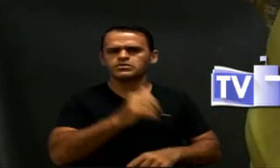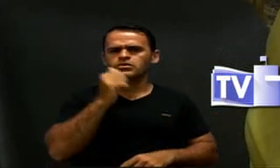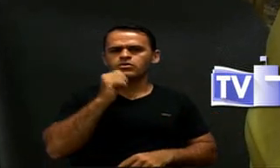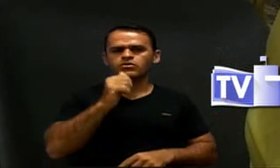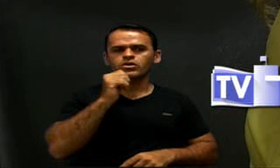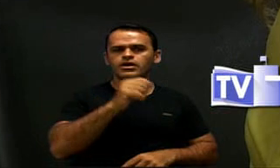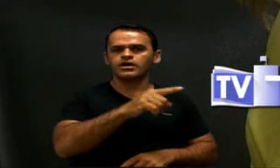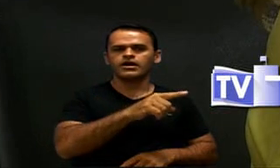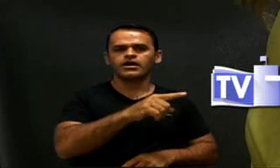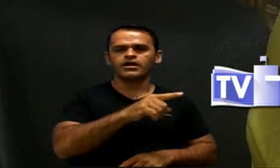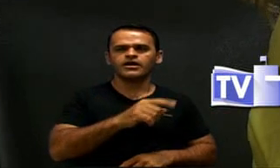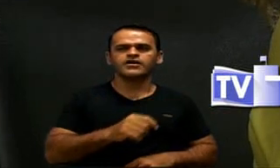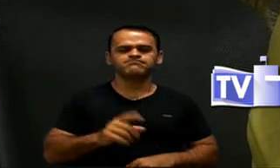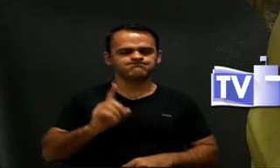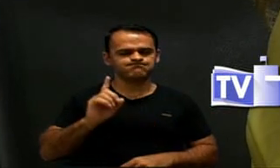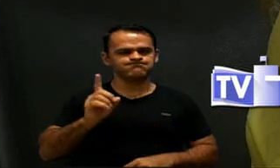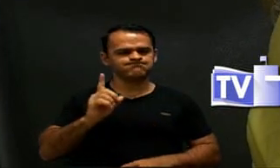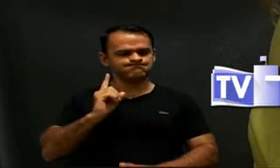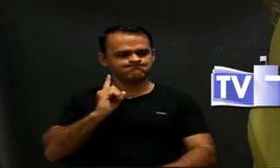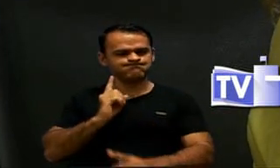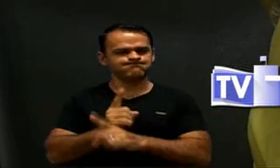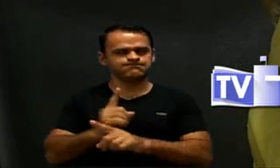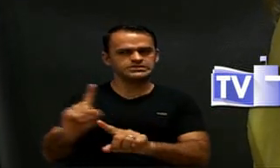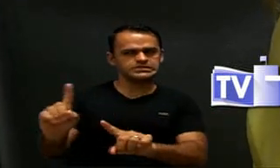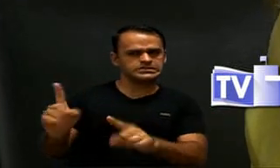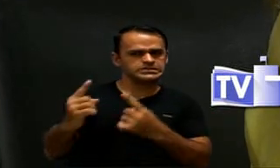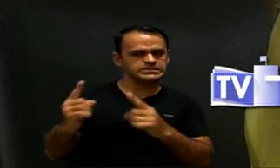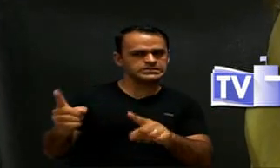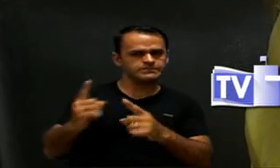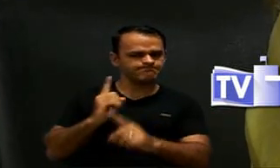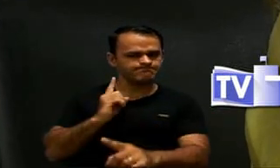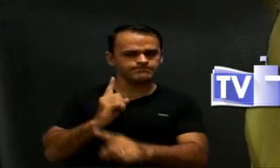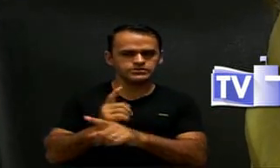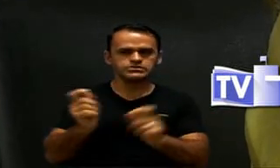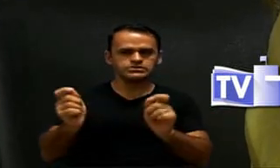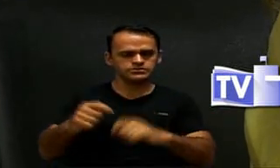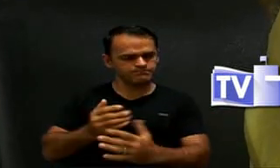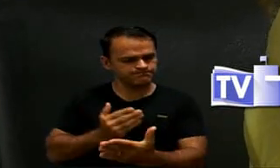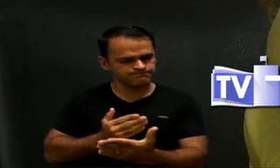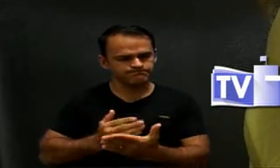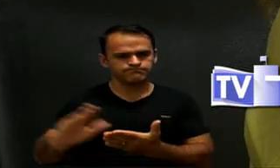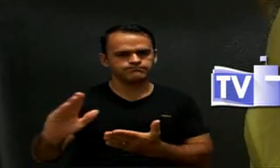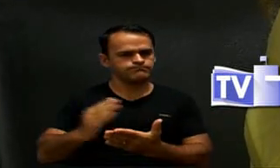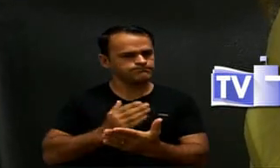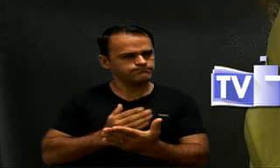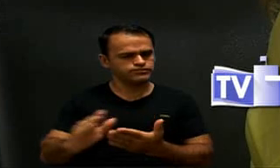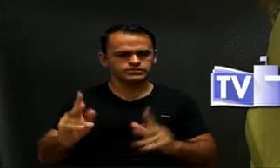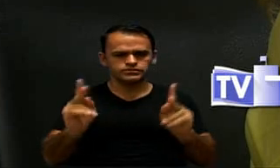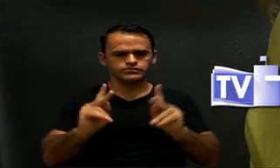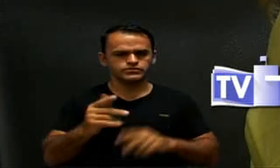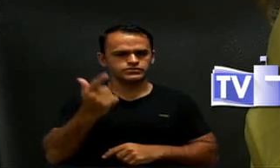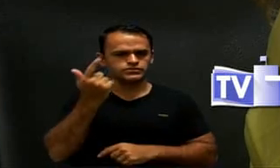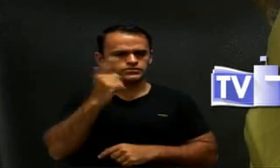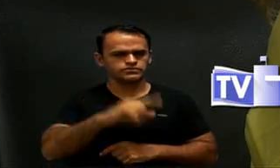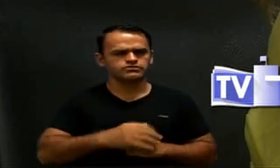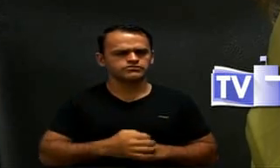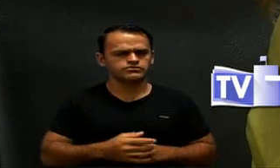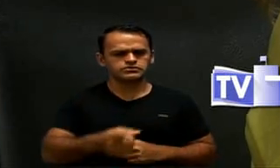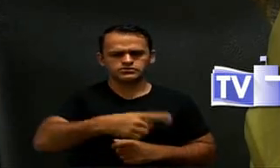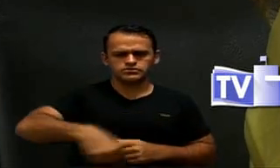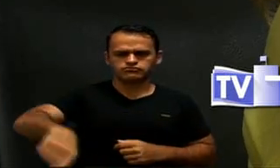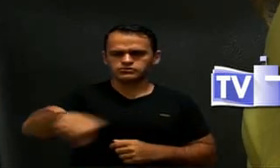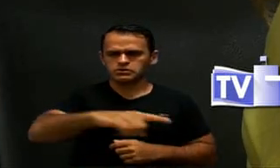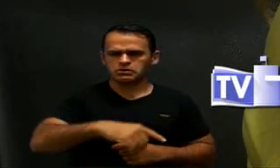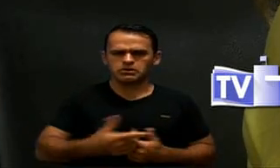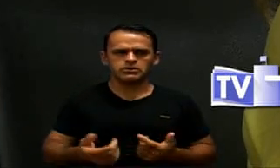violência, para que ela possa sair desse ciclo. E é através de todas as nossas